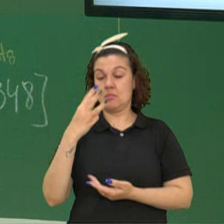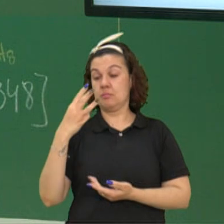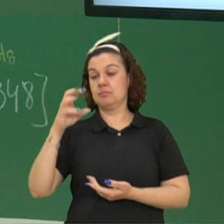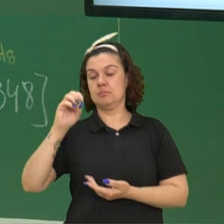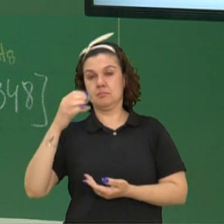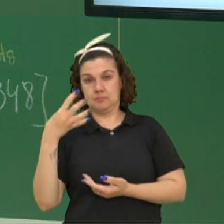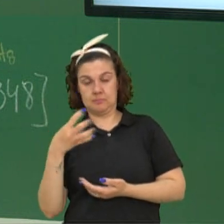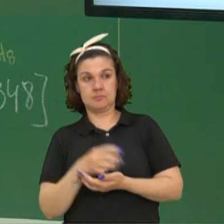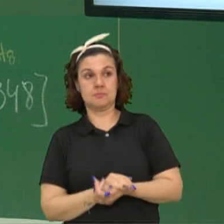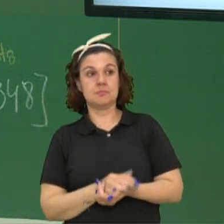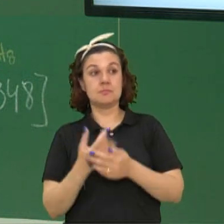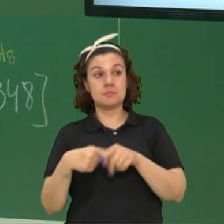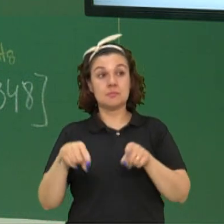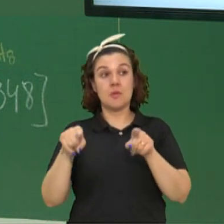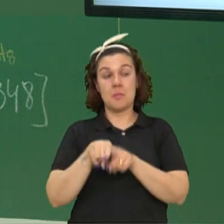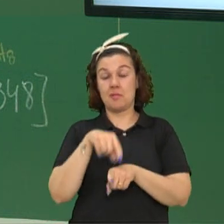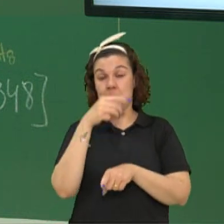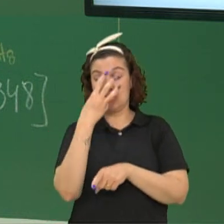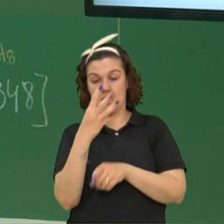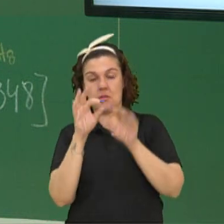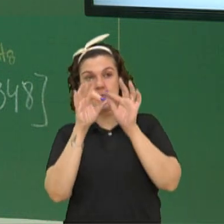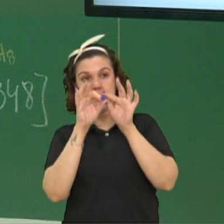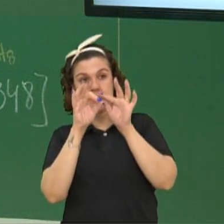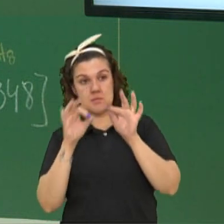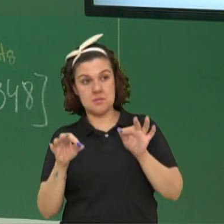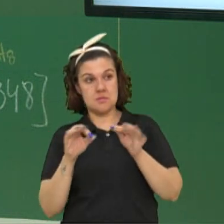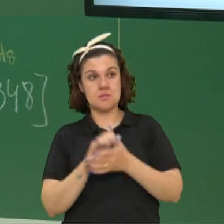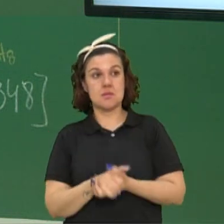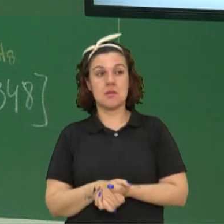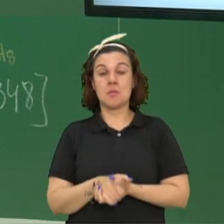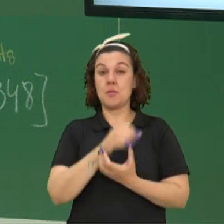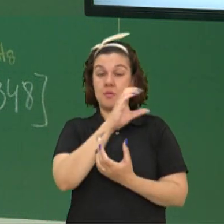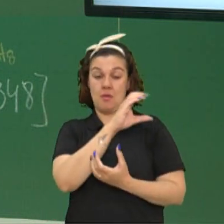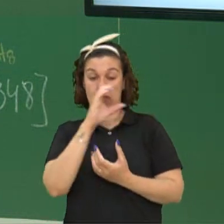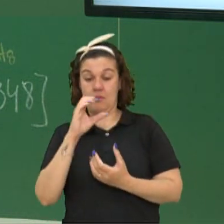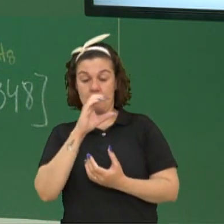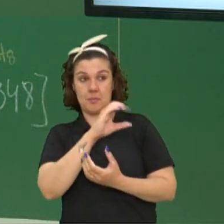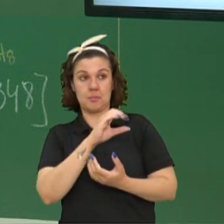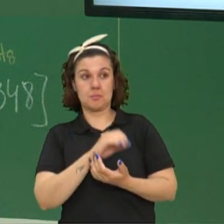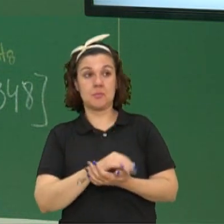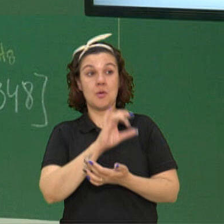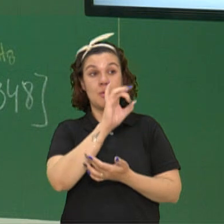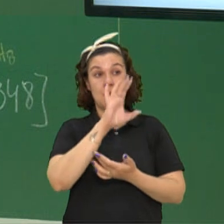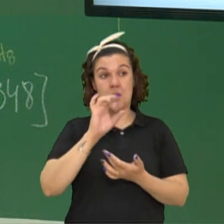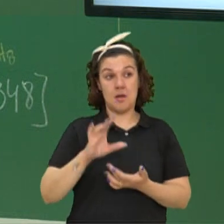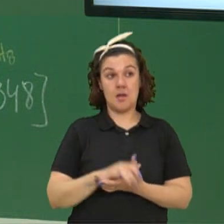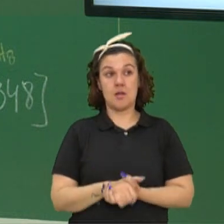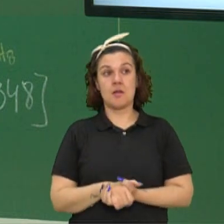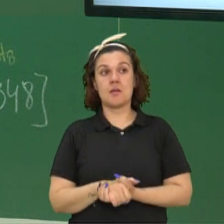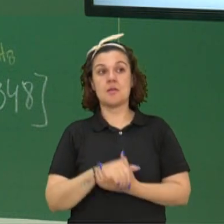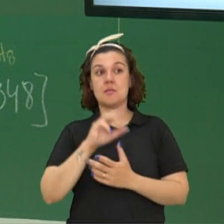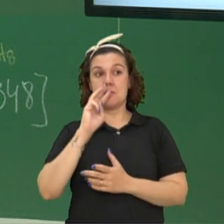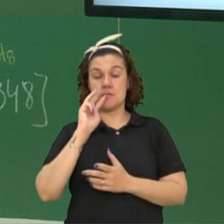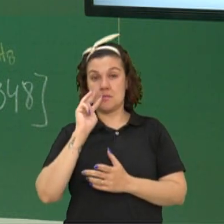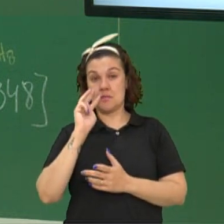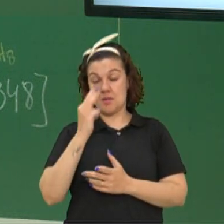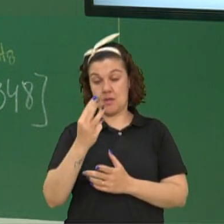3.304. Ele também tem 3 ligações simples entre carbonos. Cada ligação simples dessa